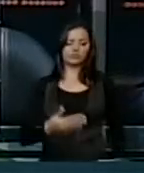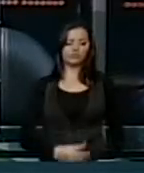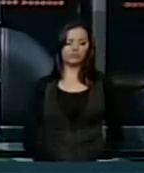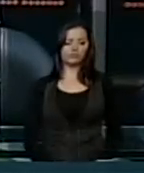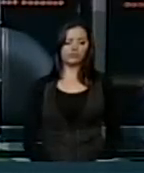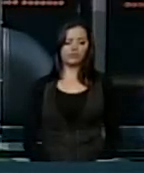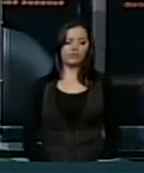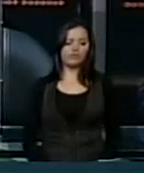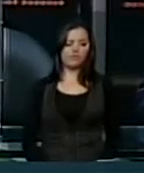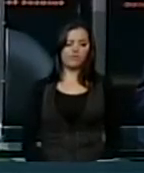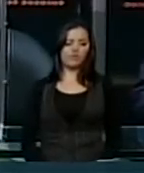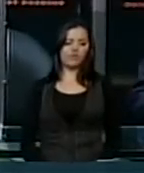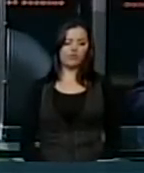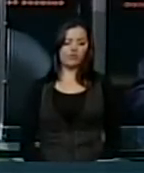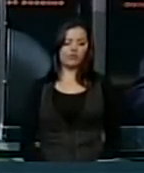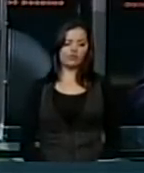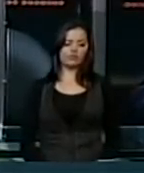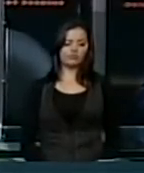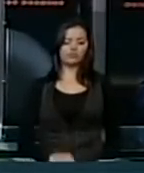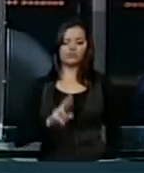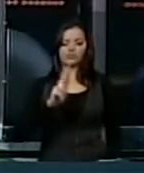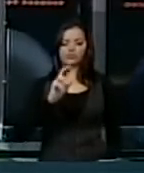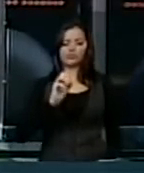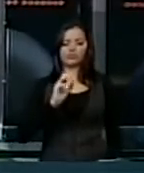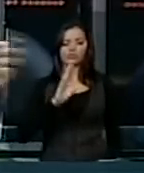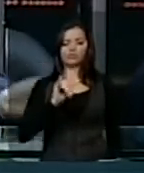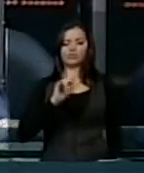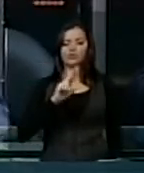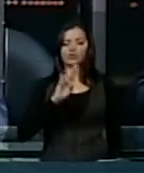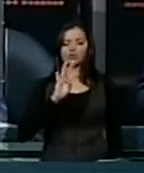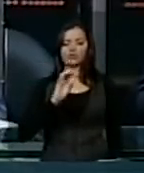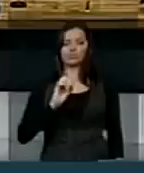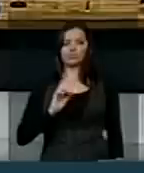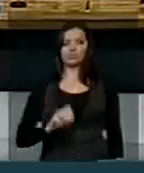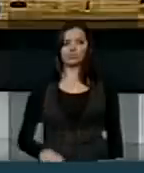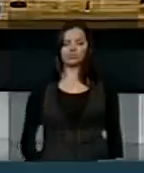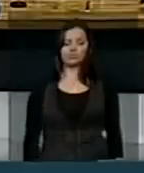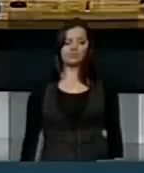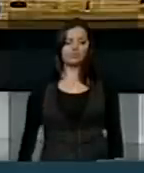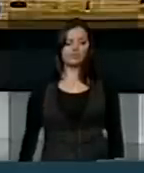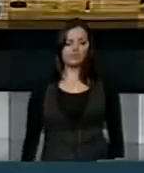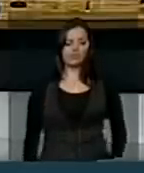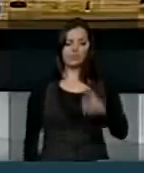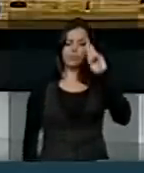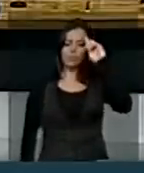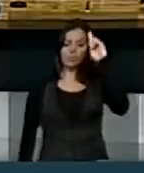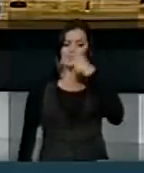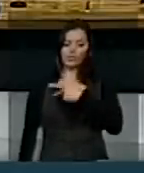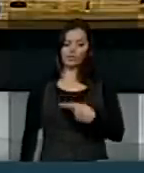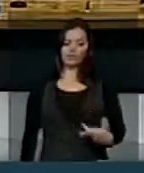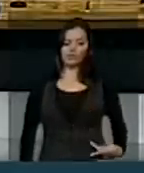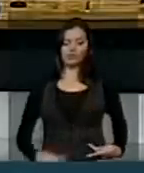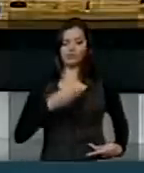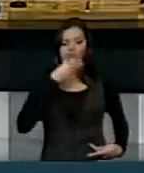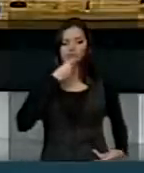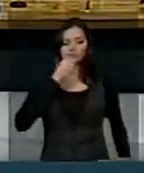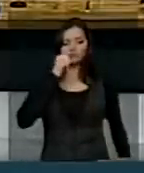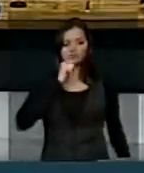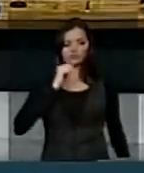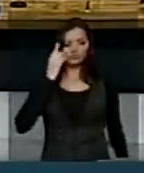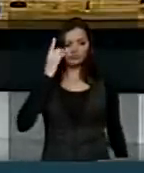Acato pedido de Vossa Excelência, próximo orador, então, deputado Roberto Lucena, PV de São Paulo. Senhor presidente, senhoras e